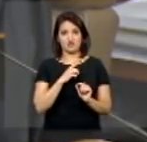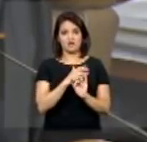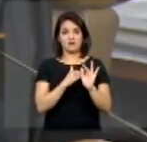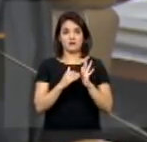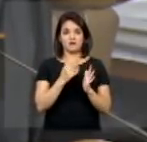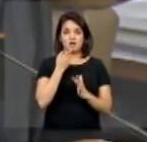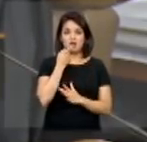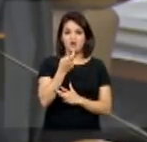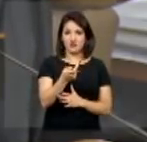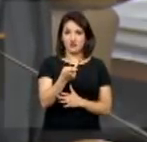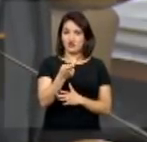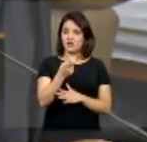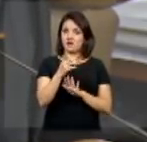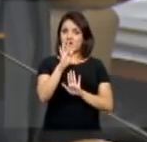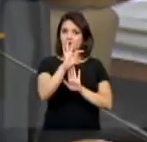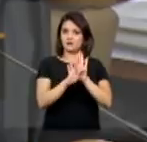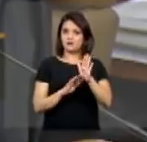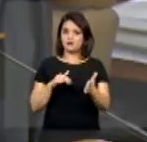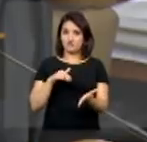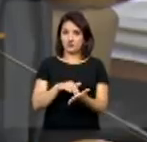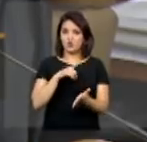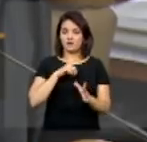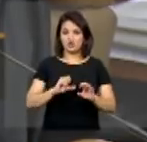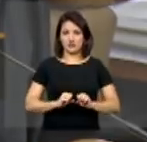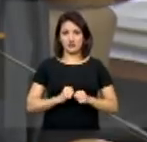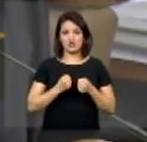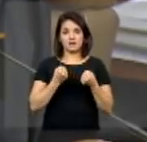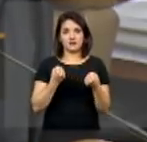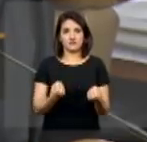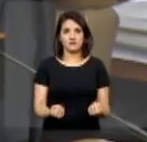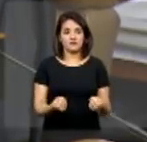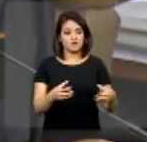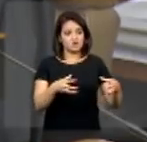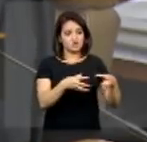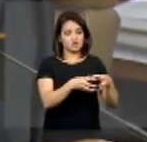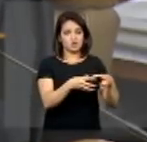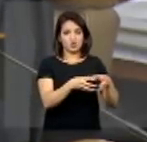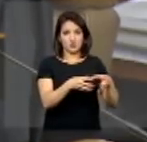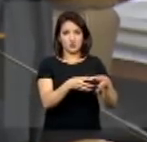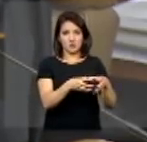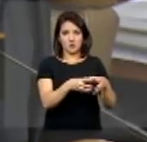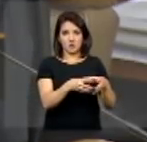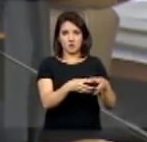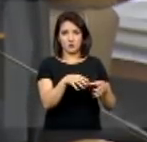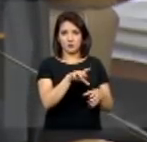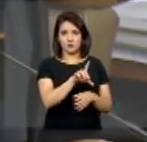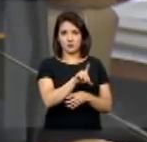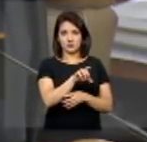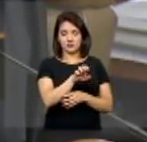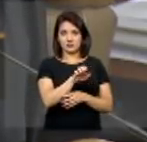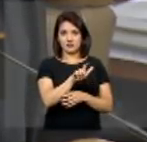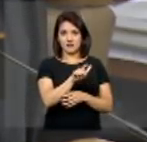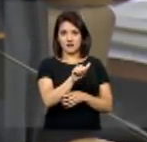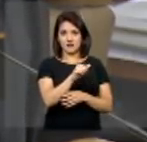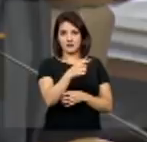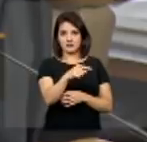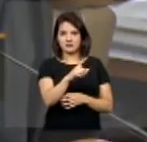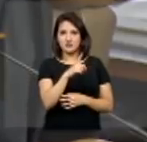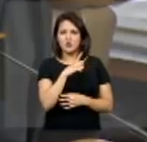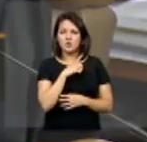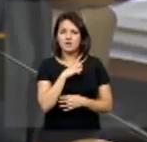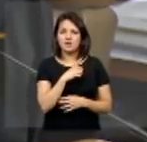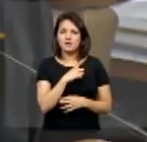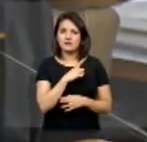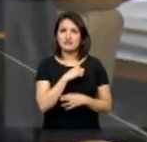apresentadas pela defesa de agentes colaboradores quanto teriam tal carga probatória que a teor do